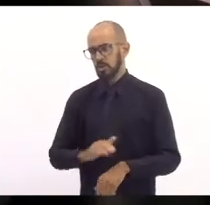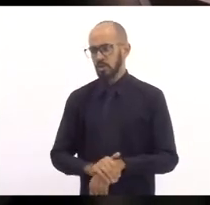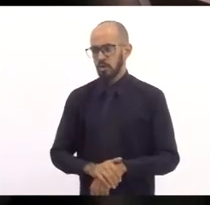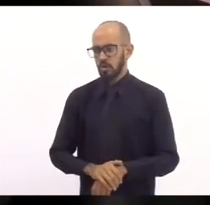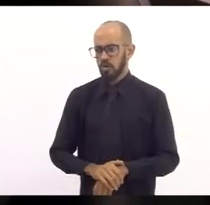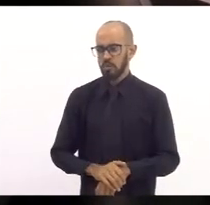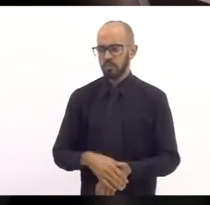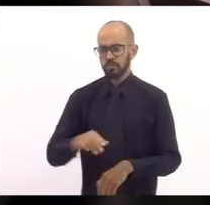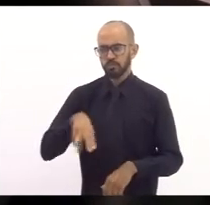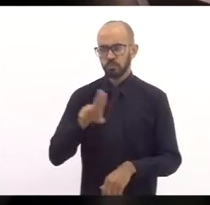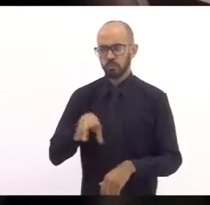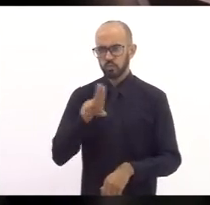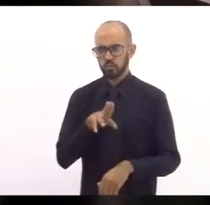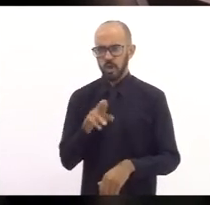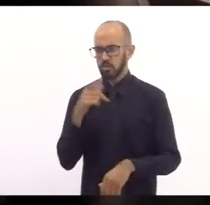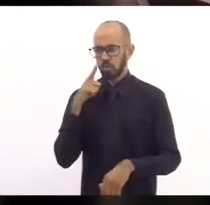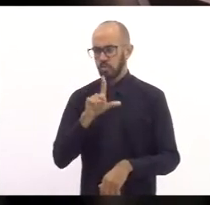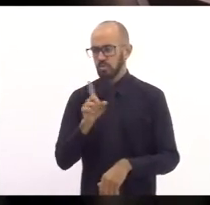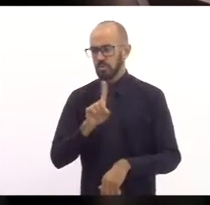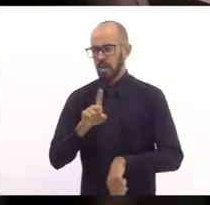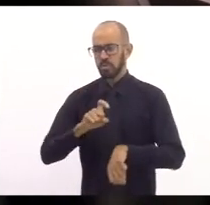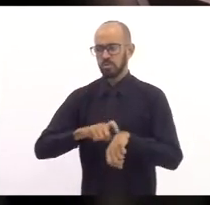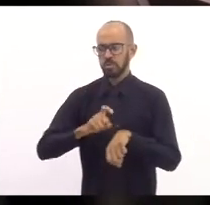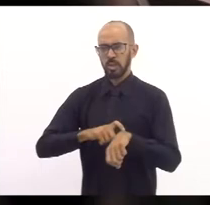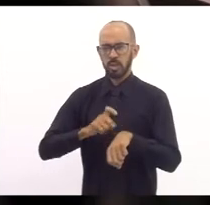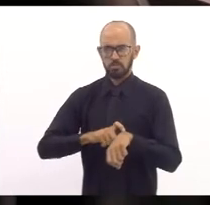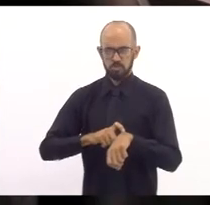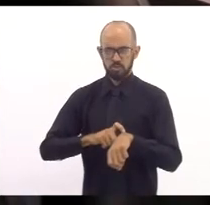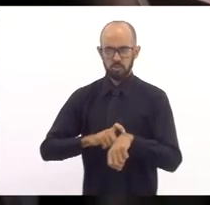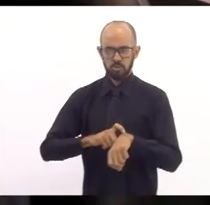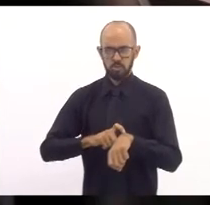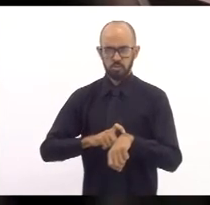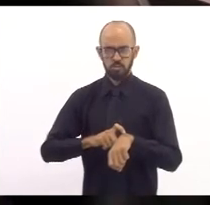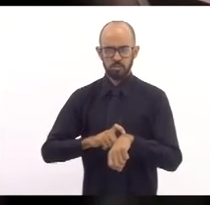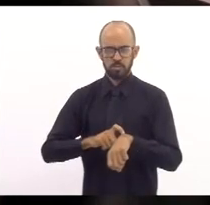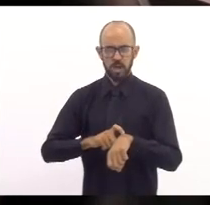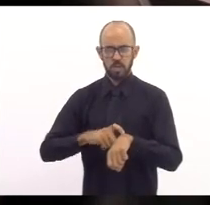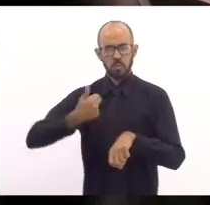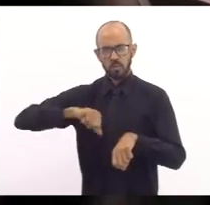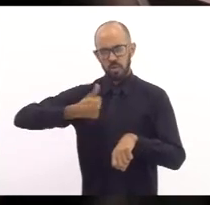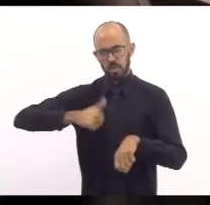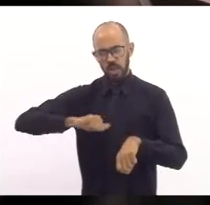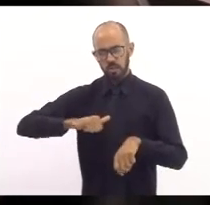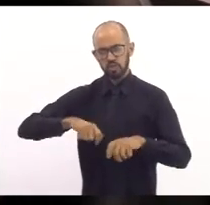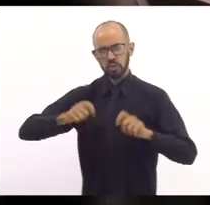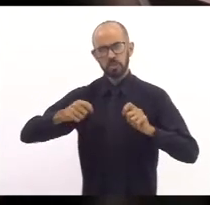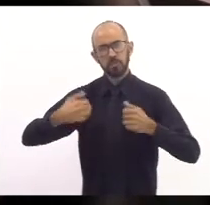de o usuário não conseguir ter o seu tempo, seu intervalo, sua qualidade de condição